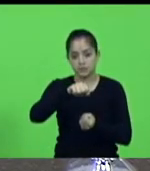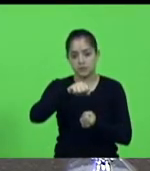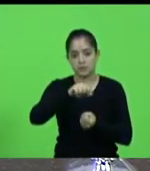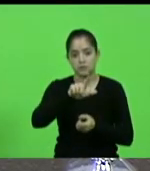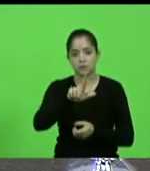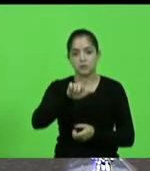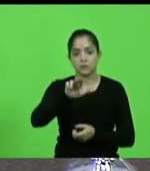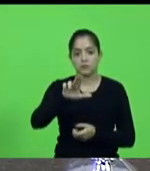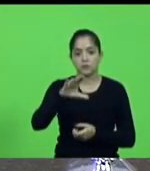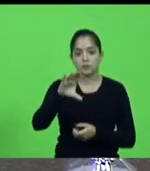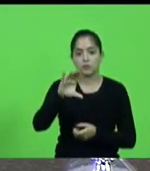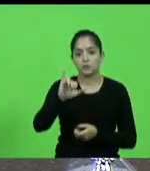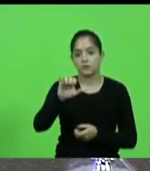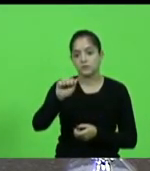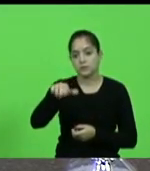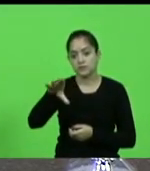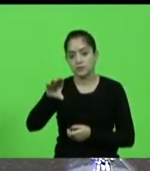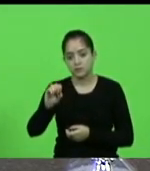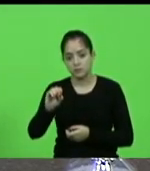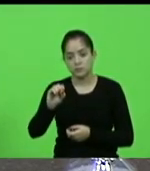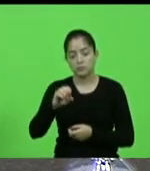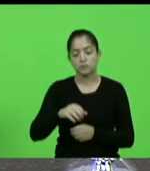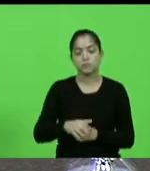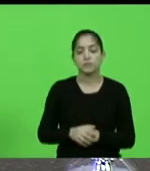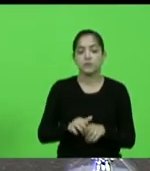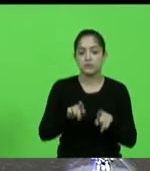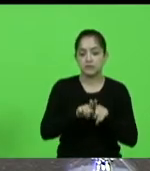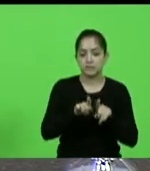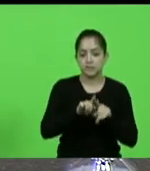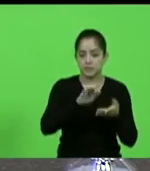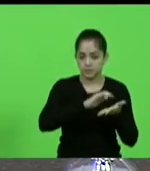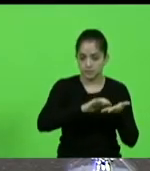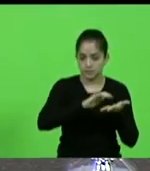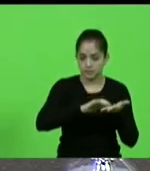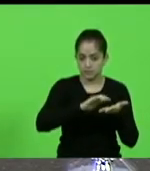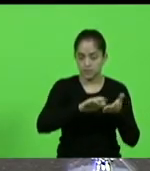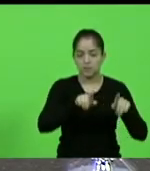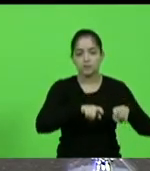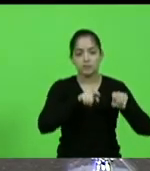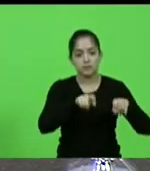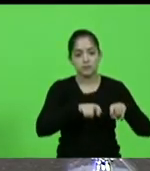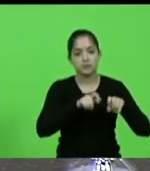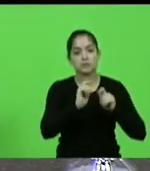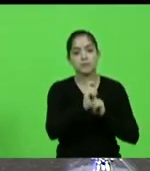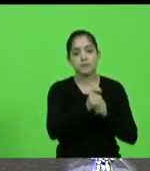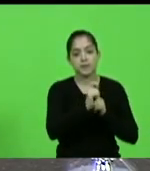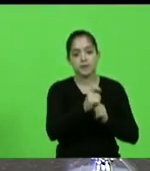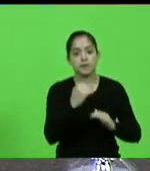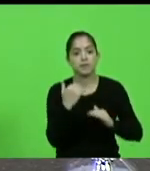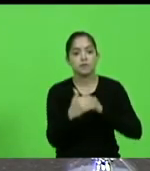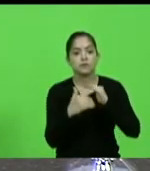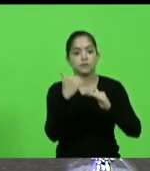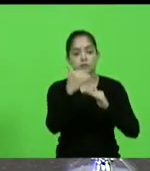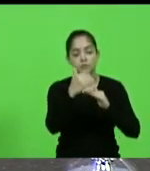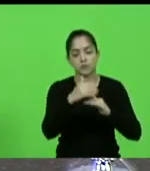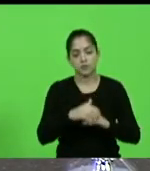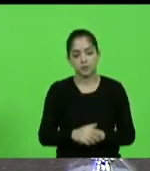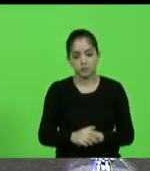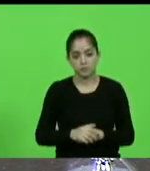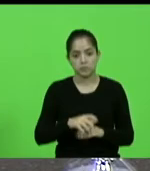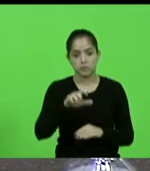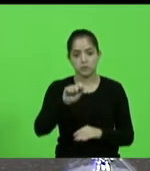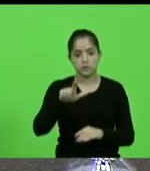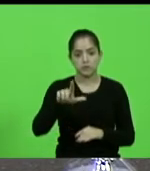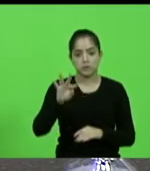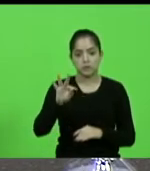Luciano José Buligon, ao secretário de Estado da Agricultura e Pesca e do Desenvolvimento Rural, Altair